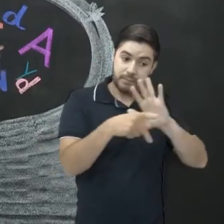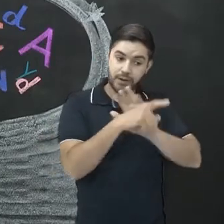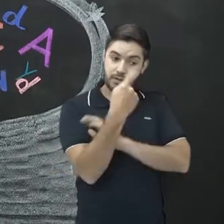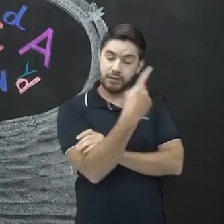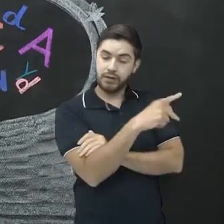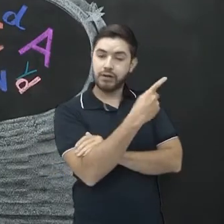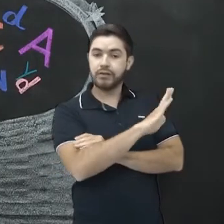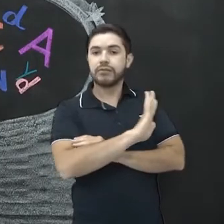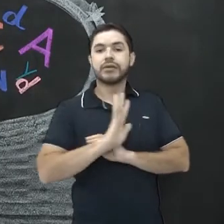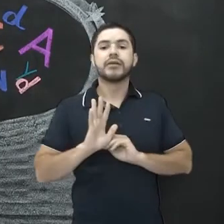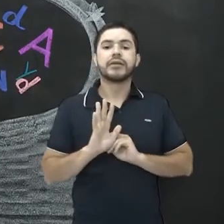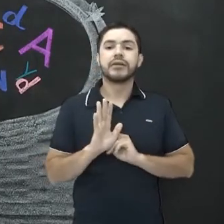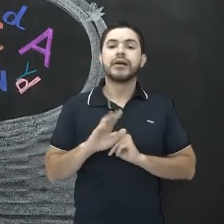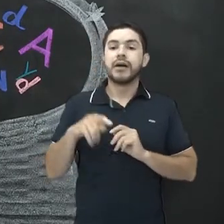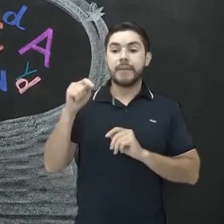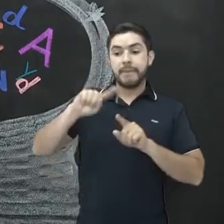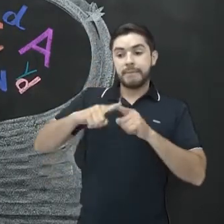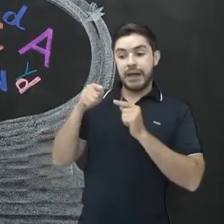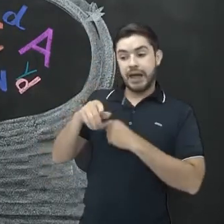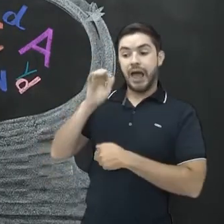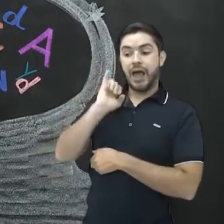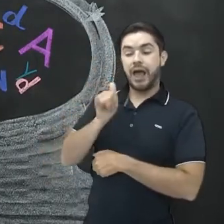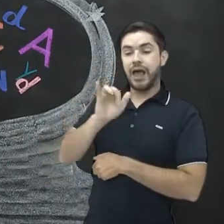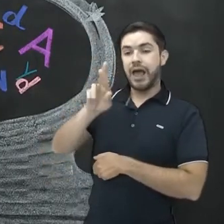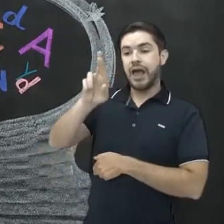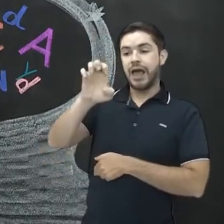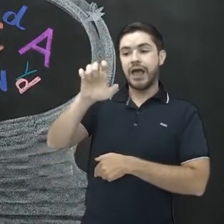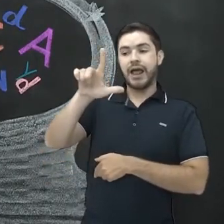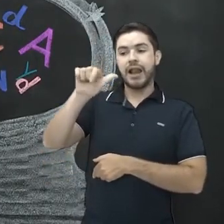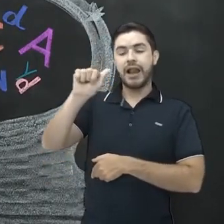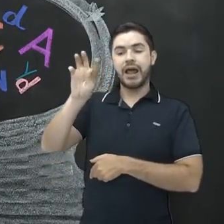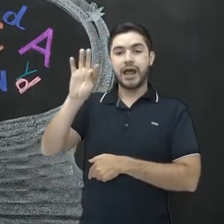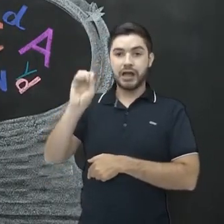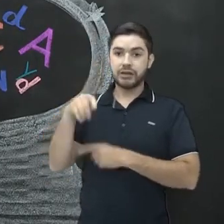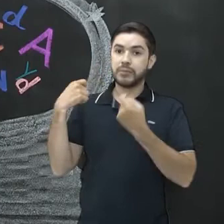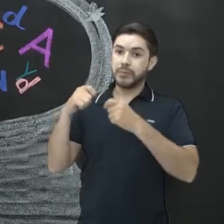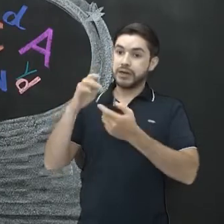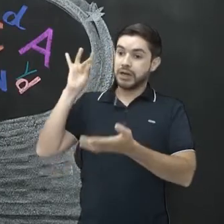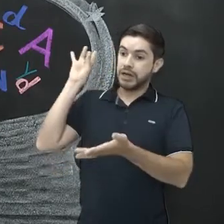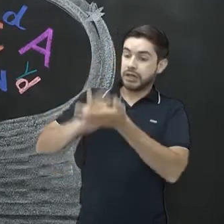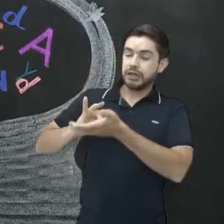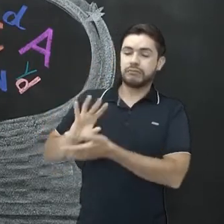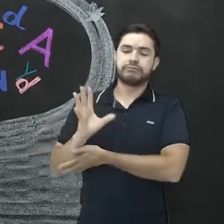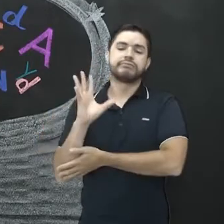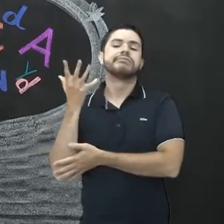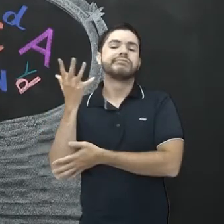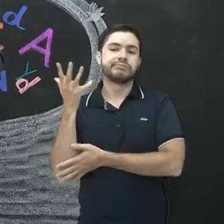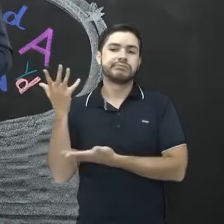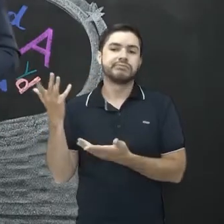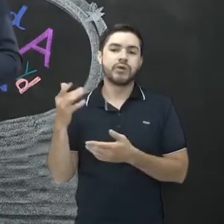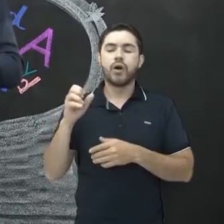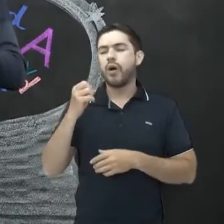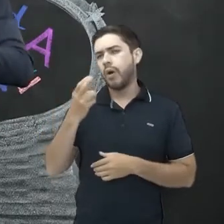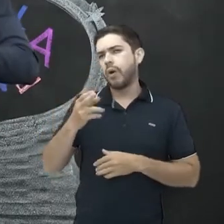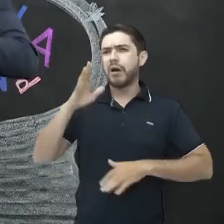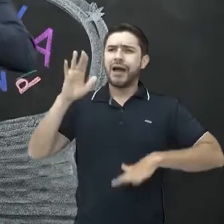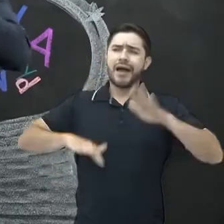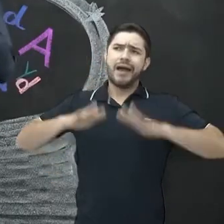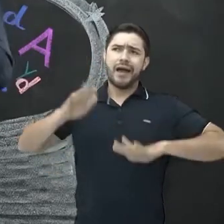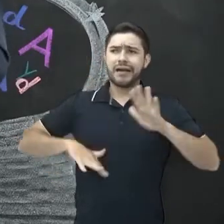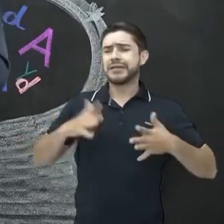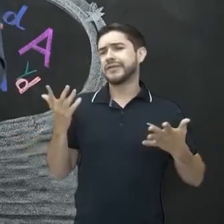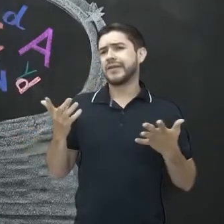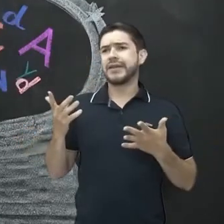caso do relato, não, ele precisa ser verdadeiro na maioria das vezes. A não ser que o professor ou o exercício criativo que você esteja fazendo solicite que